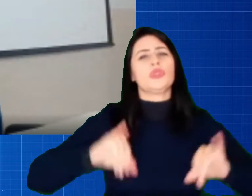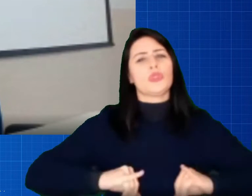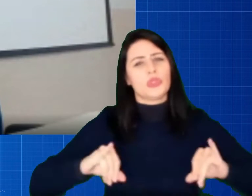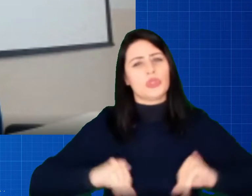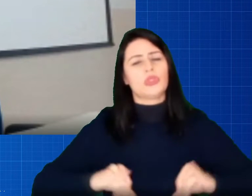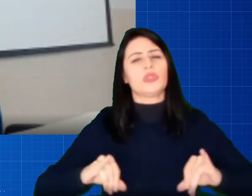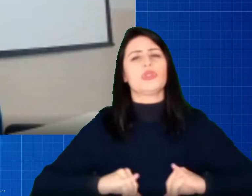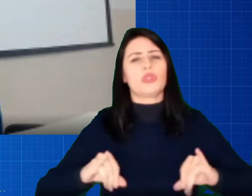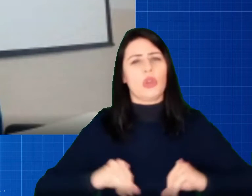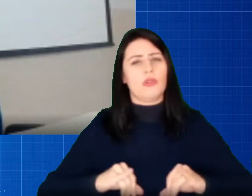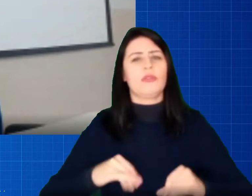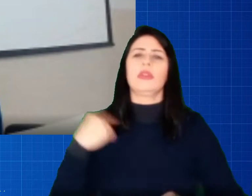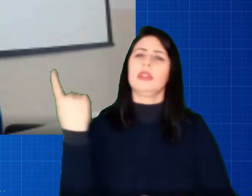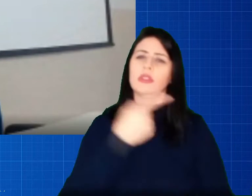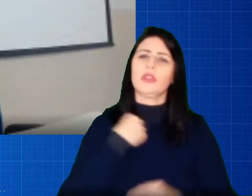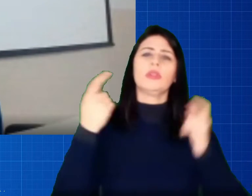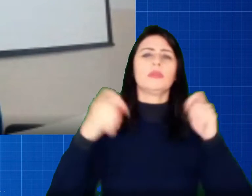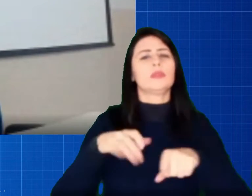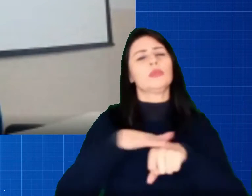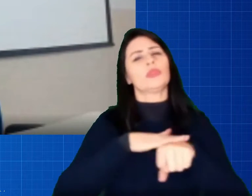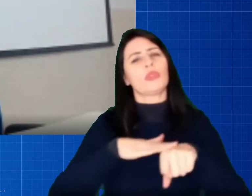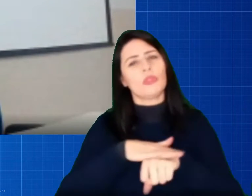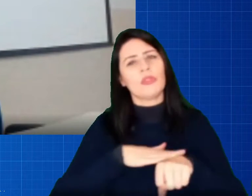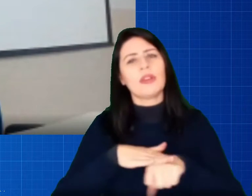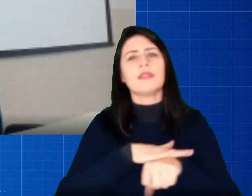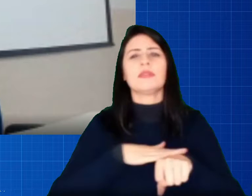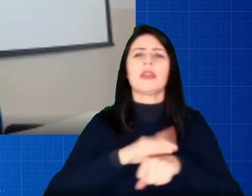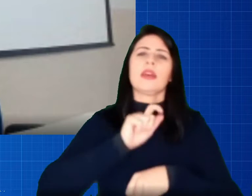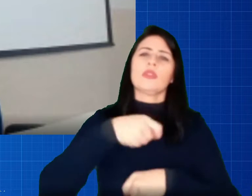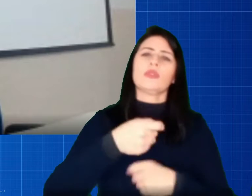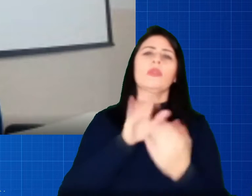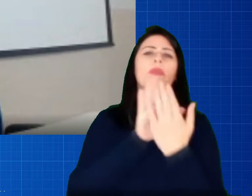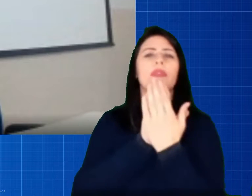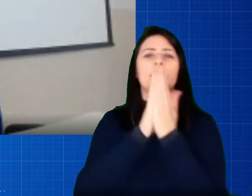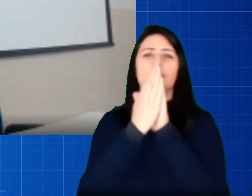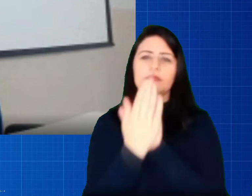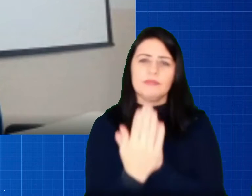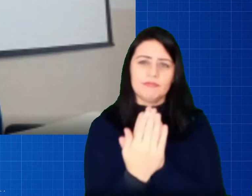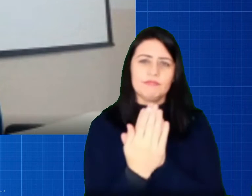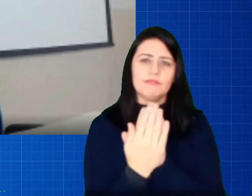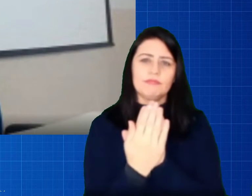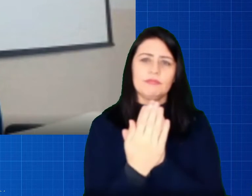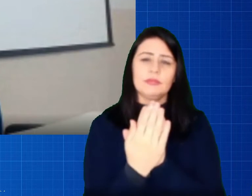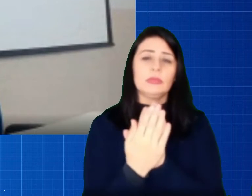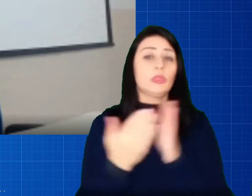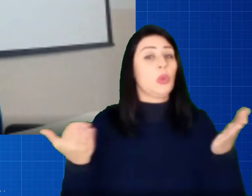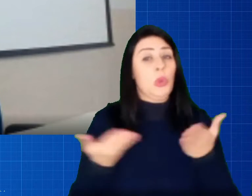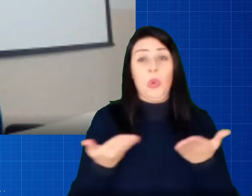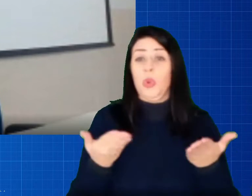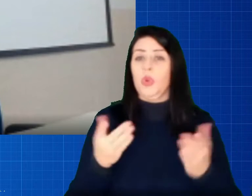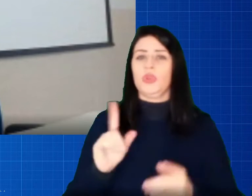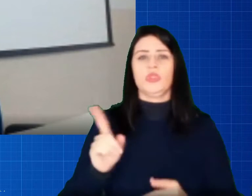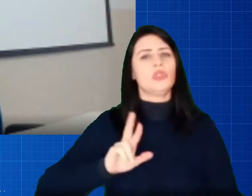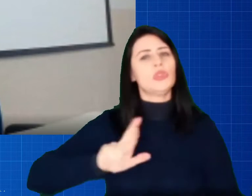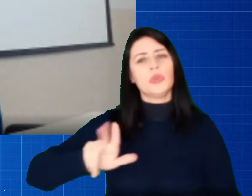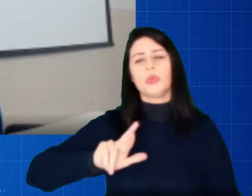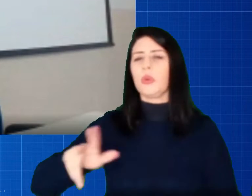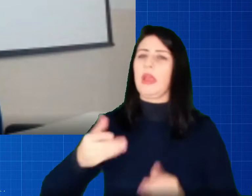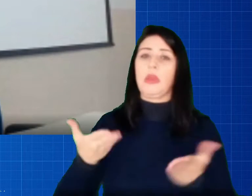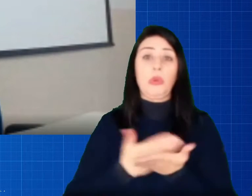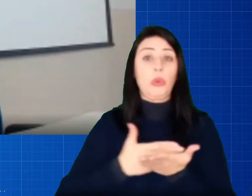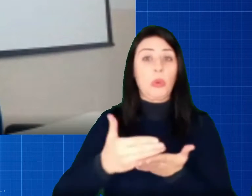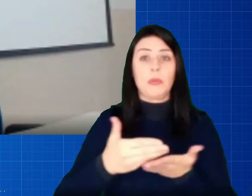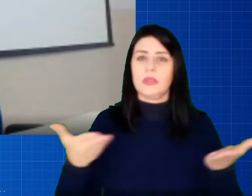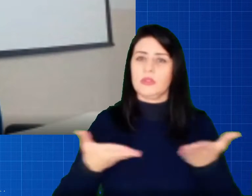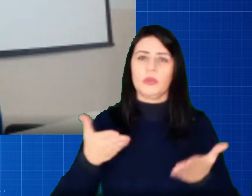eles sofrem muito. Então, assim, temos que estar conversando muito de perto com a questão da transexualidade. Né? Não é de hoje que nós temos os